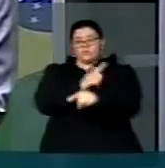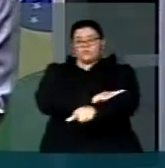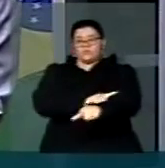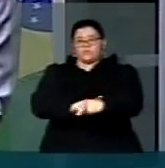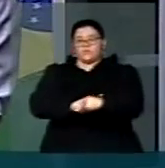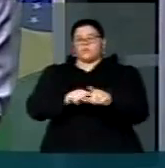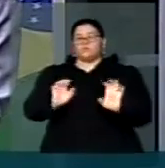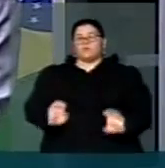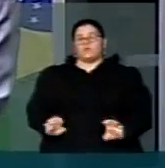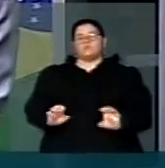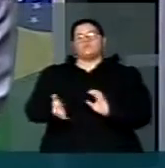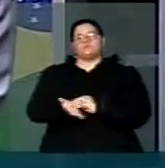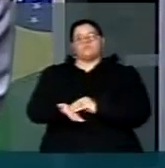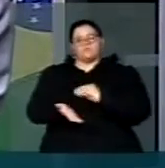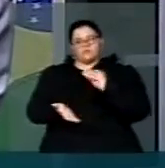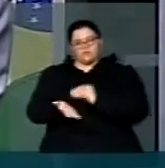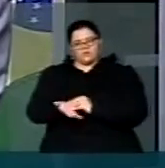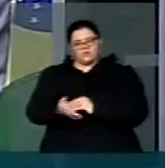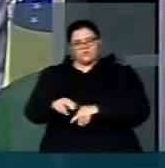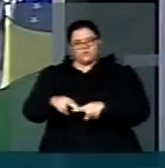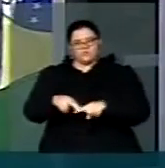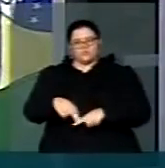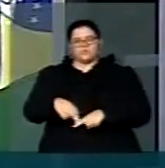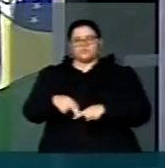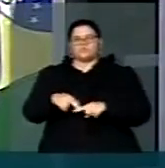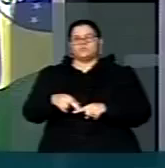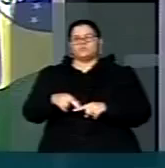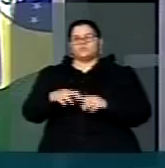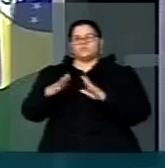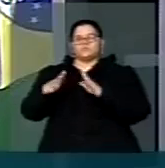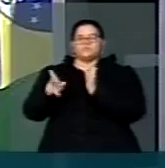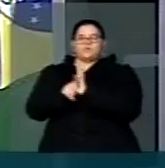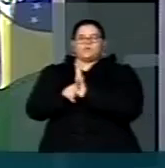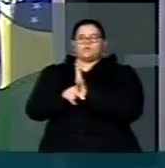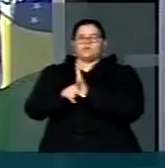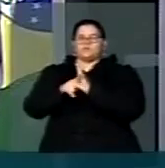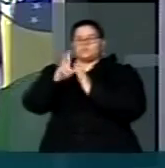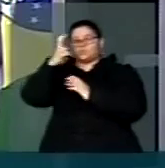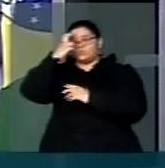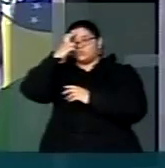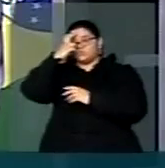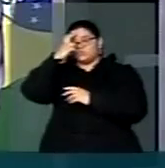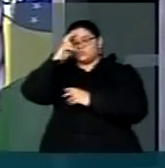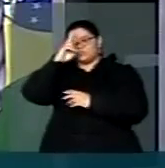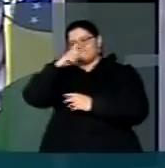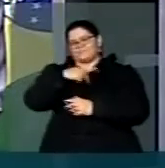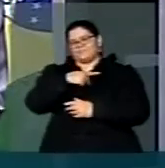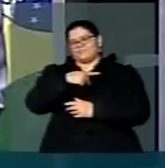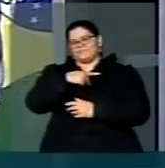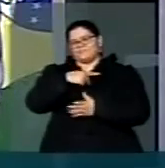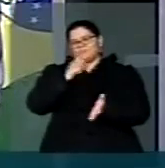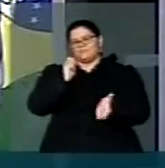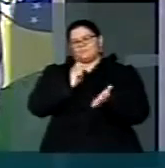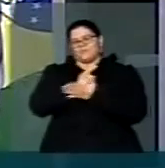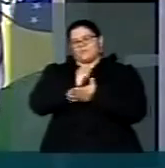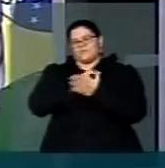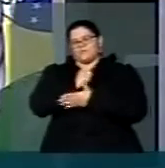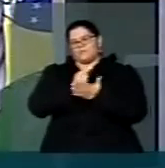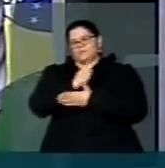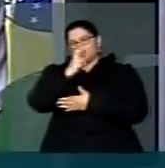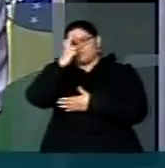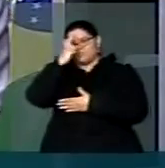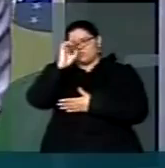finalmente, certos processos culturais exacerbados em nossa sociedade, como individualismo, consumismo e cultura do